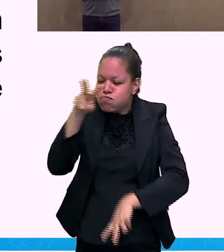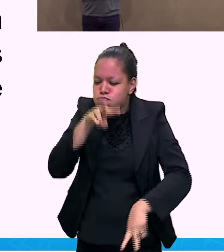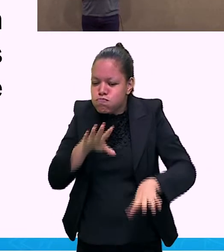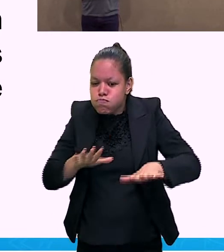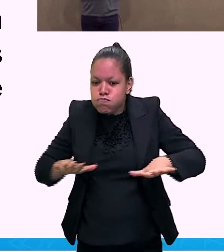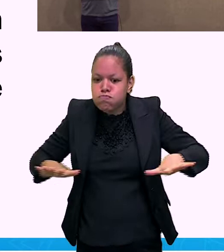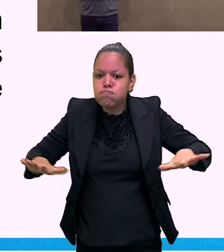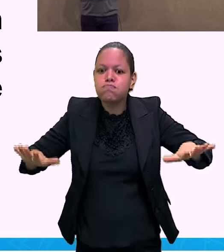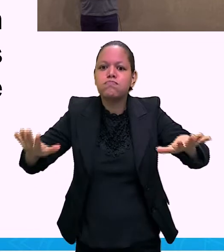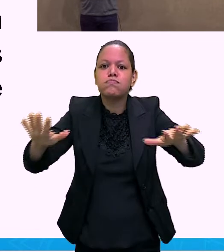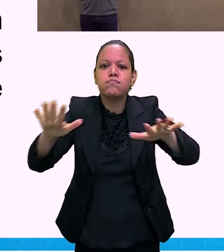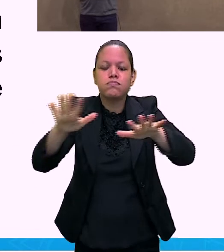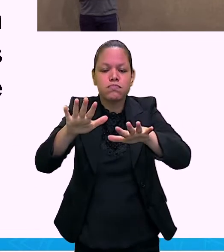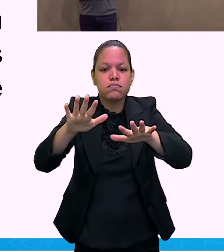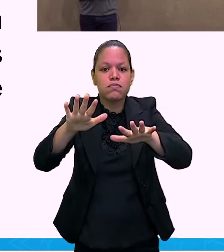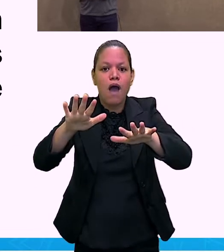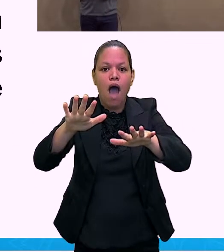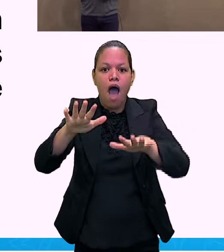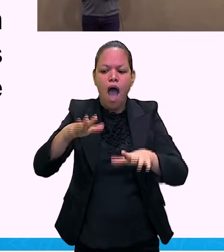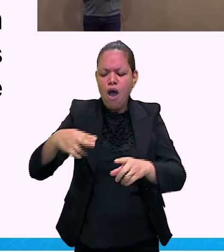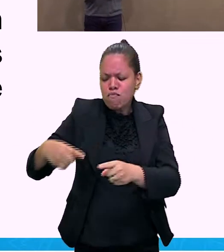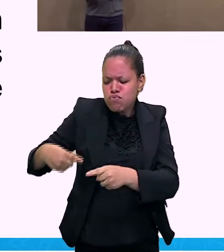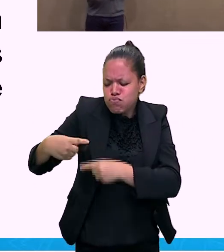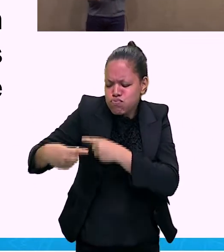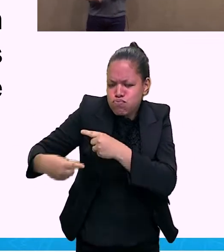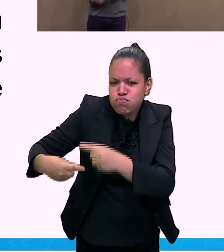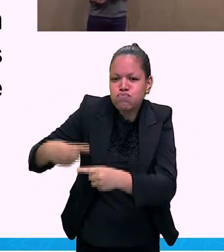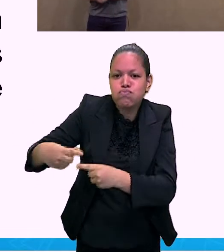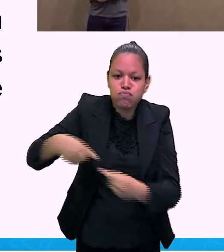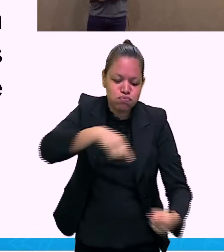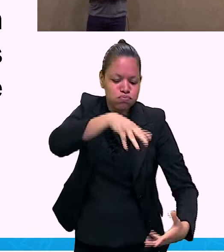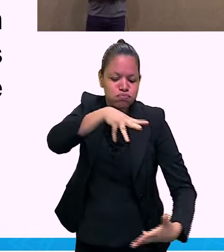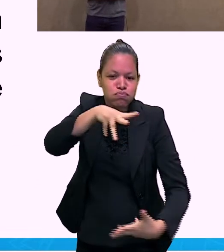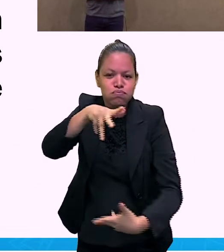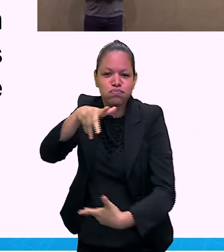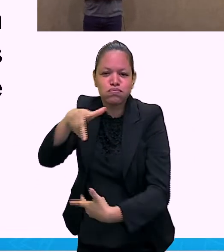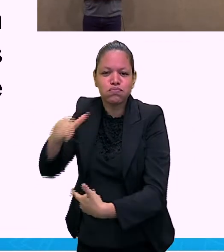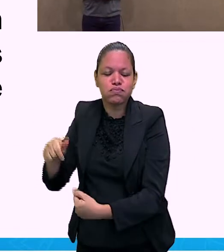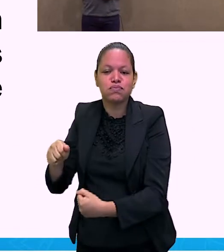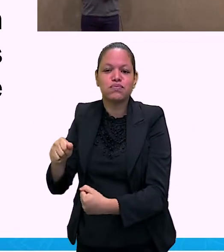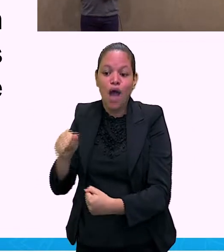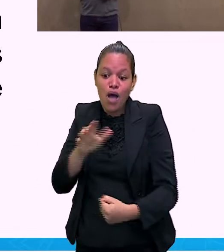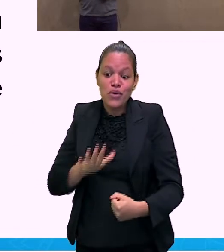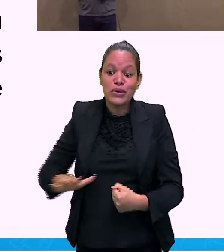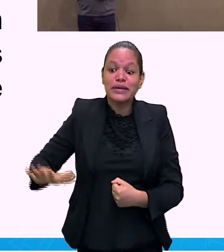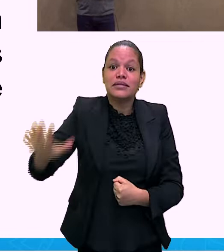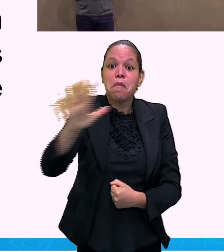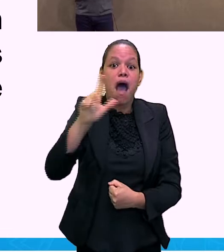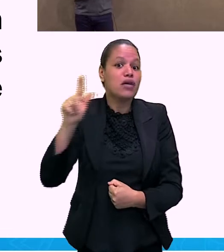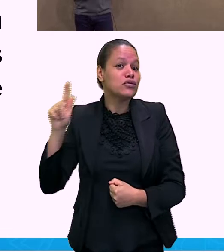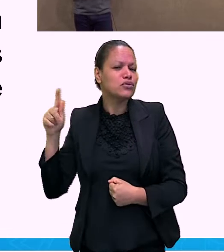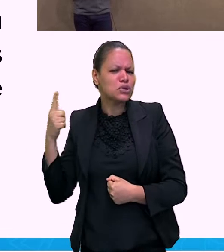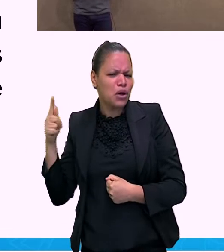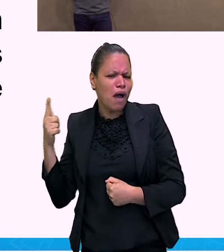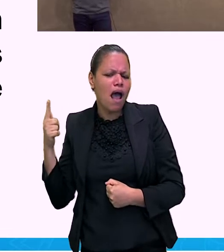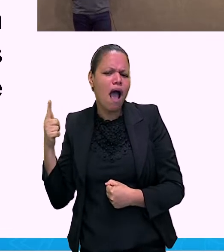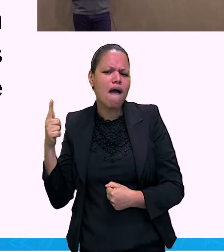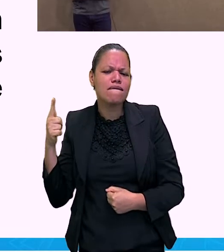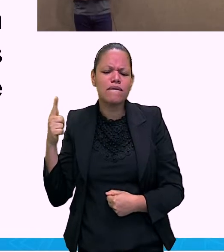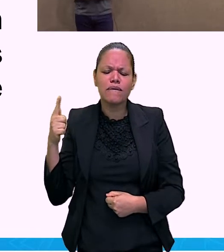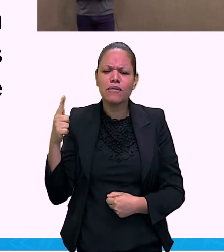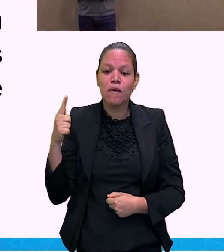de globalização que busca a mundialização do espaço geográfico, tentando criar uma